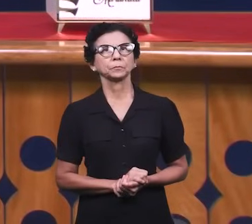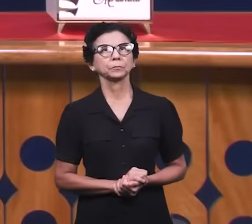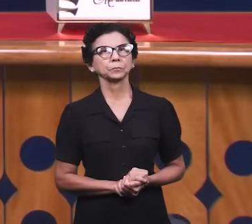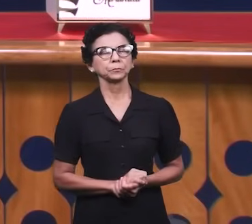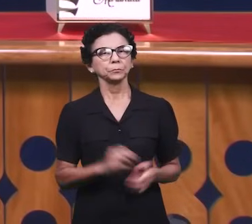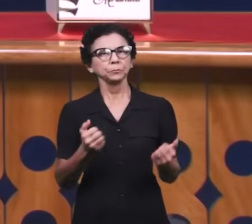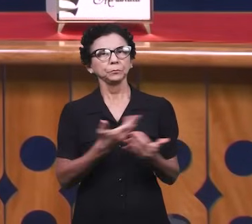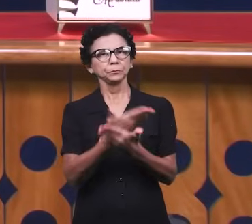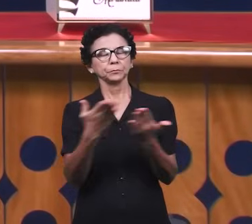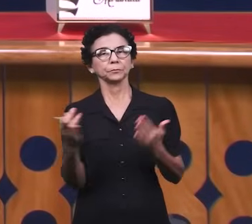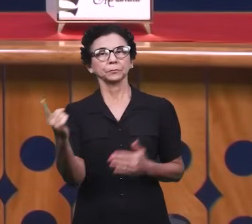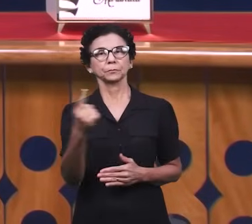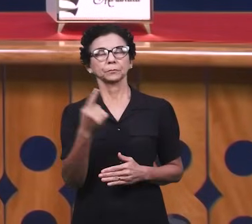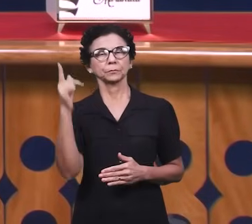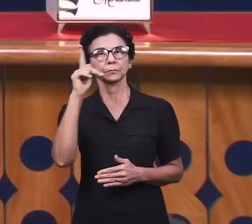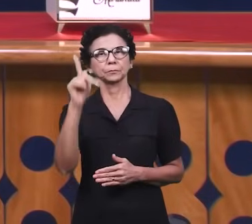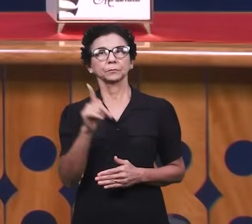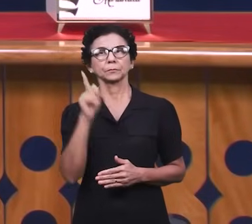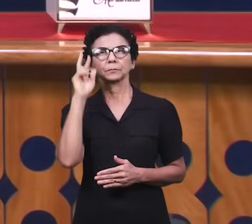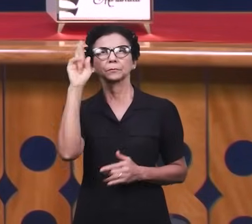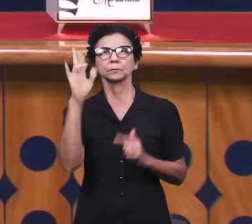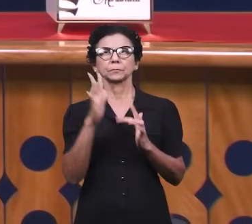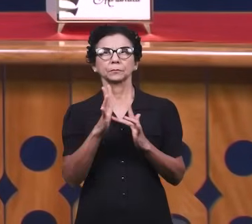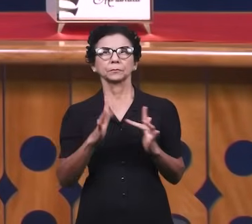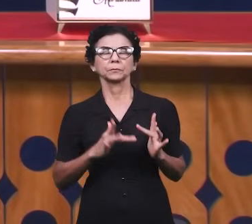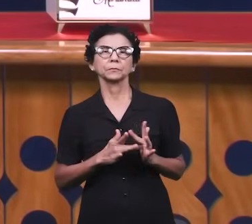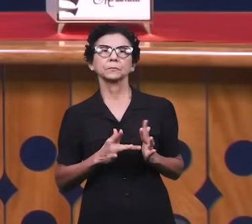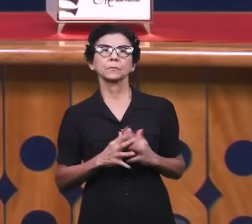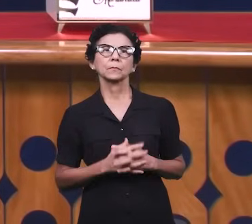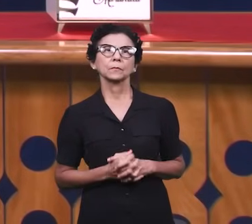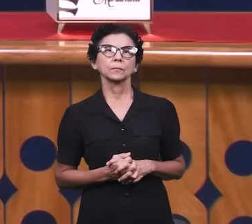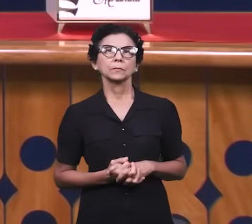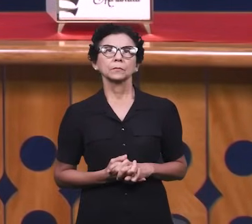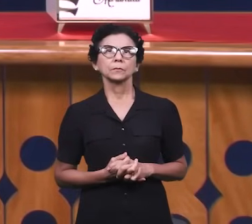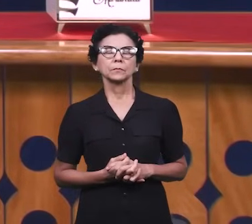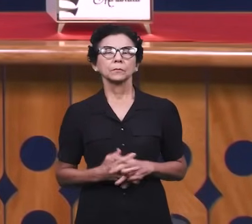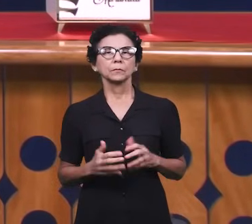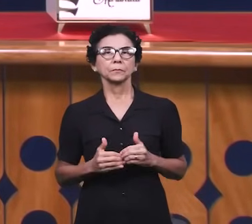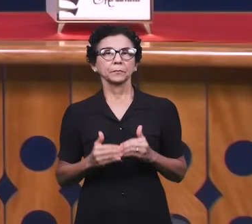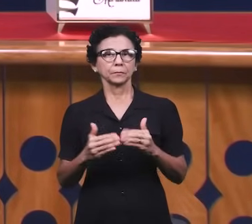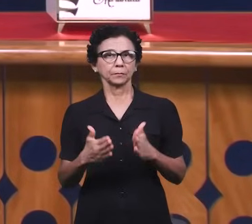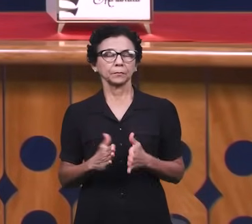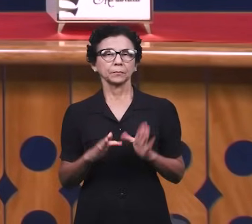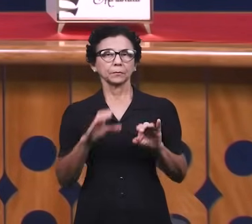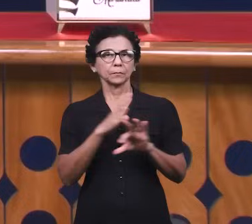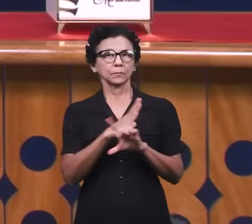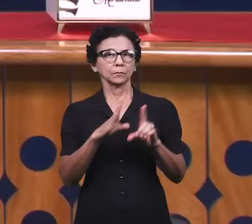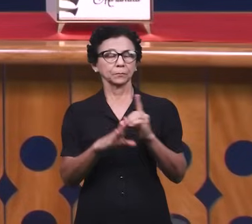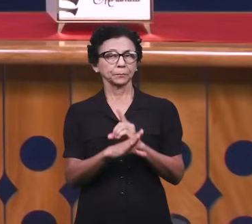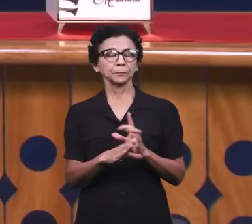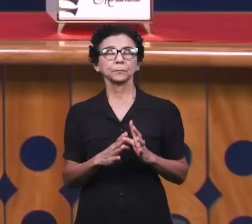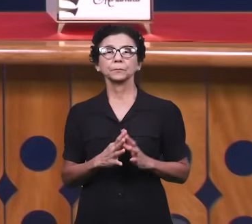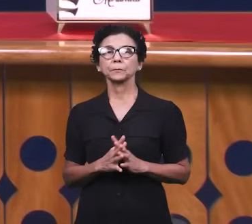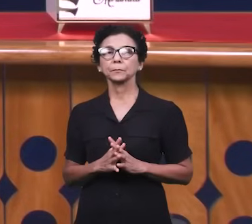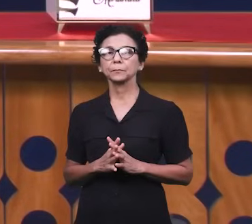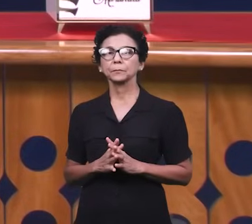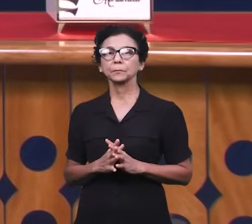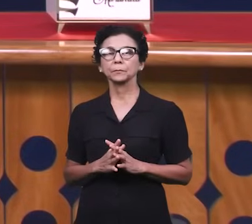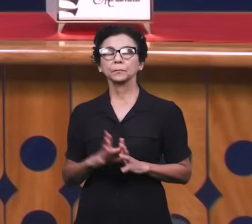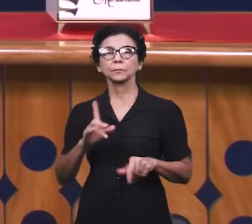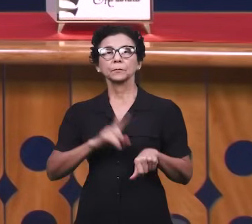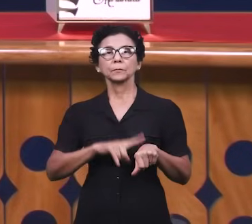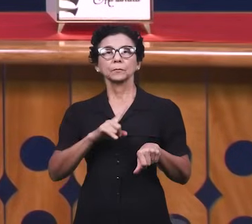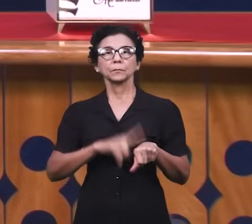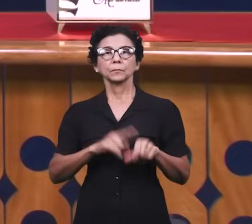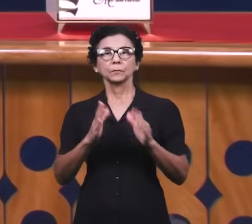Nós saudamos a todos com a paz do Senhor Jesus. Estamos dando início ao nosso culto. Vamos elevar o nosso